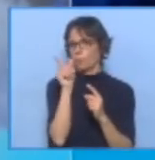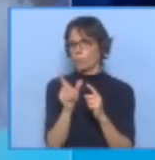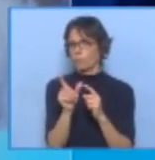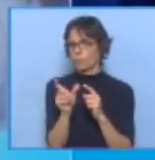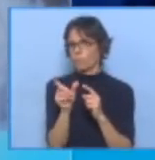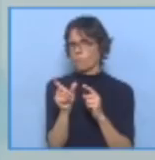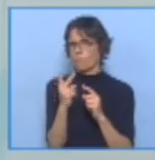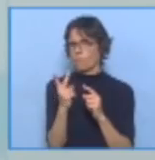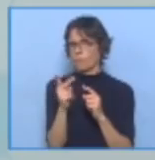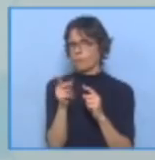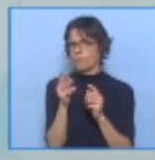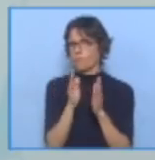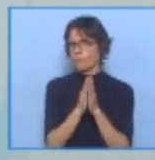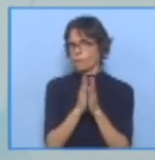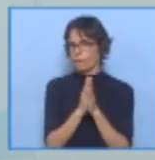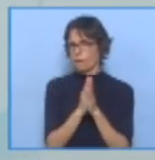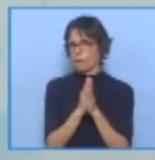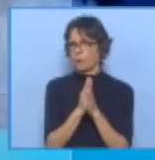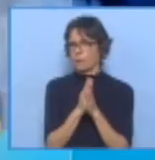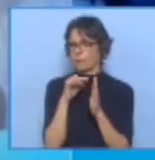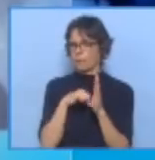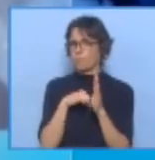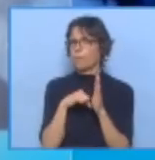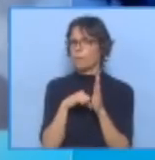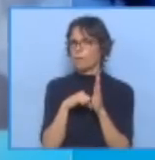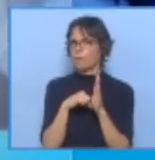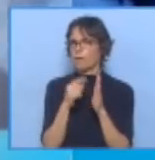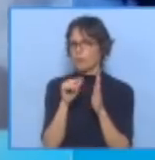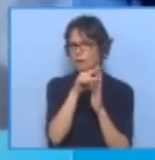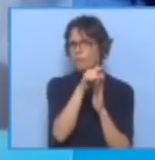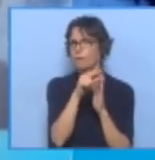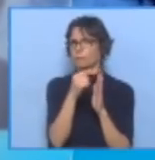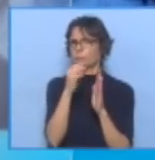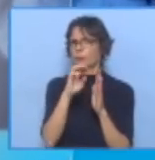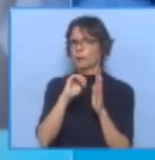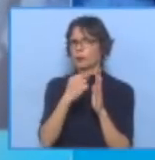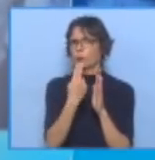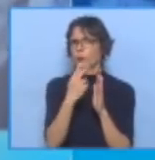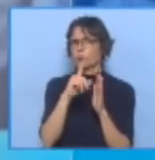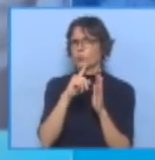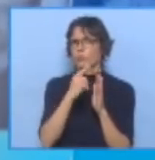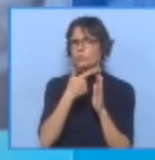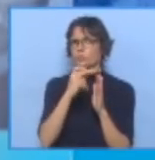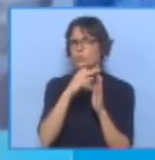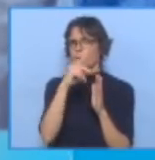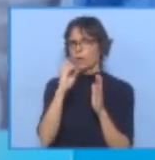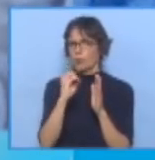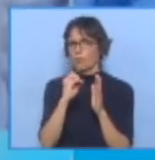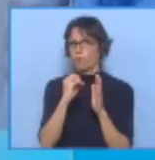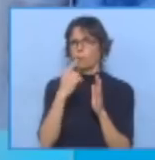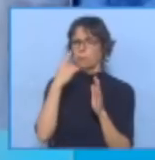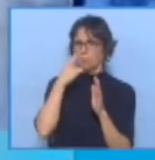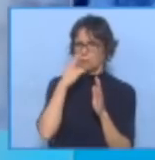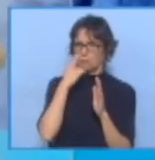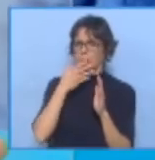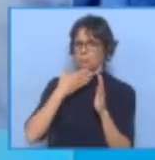fé. O próprio sultão era conhecedor, era um religioso, conhecia